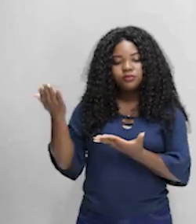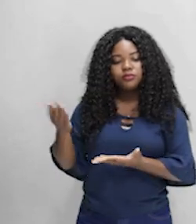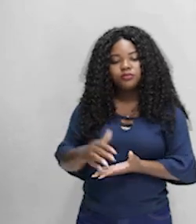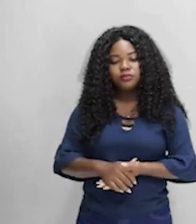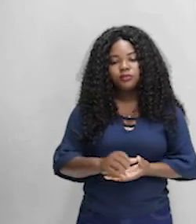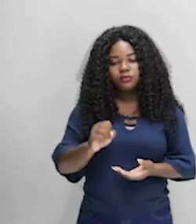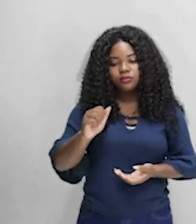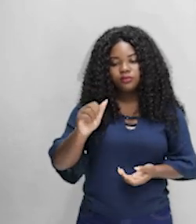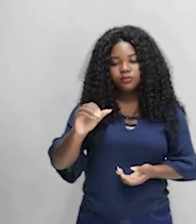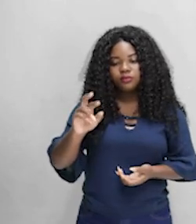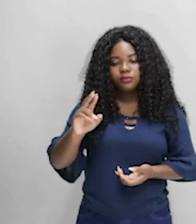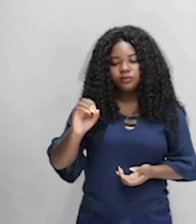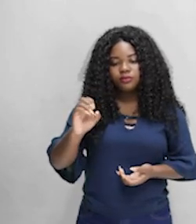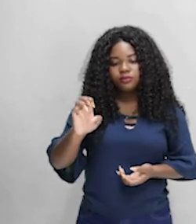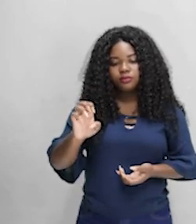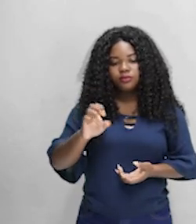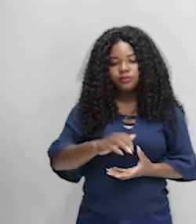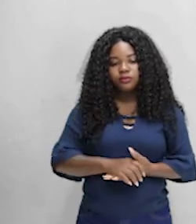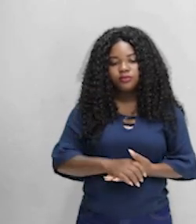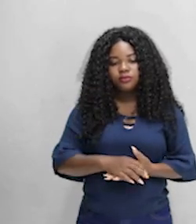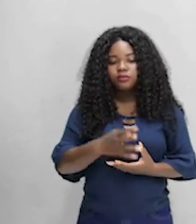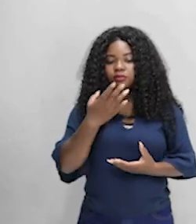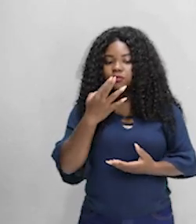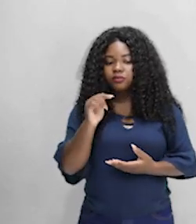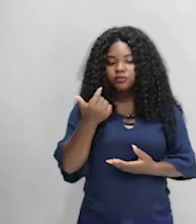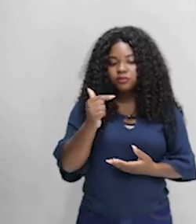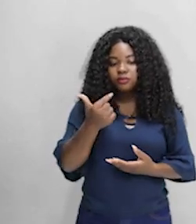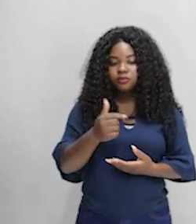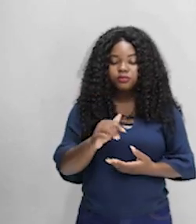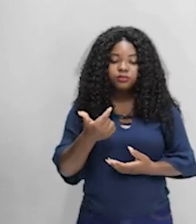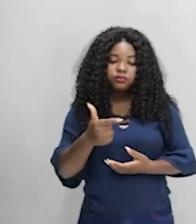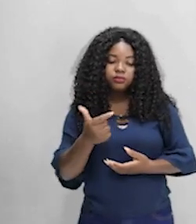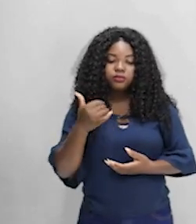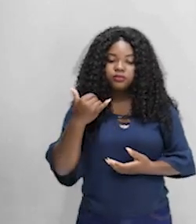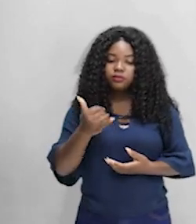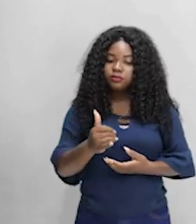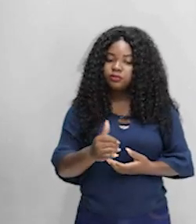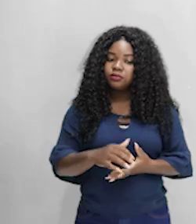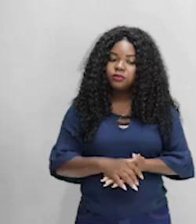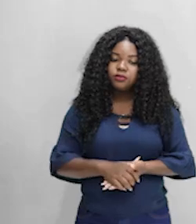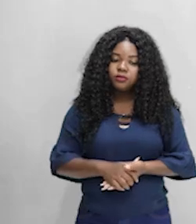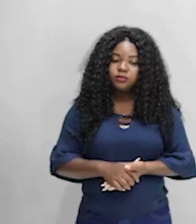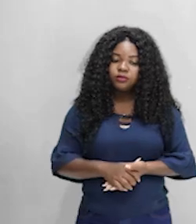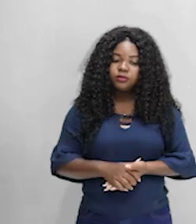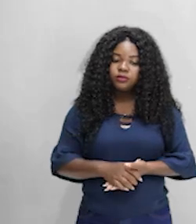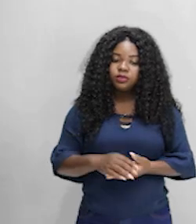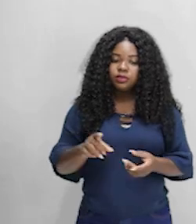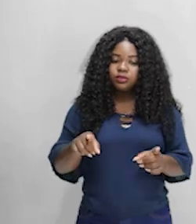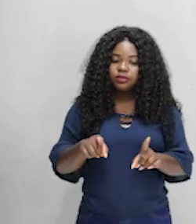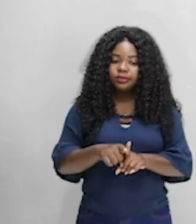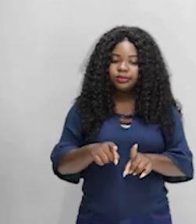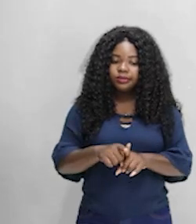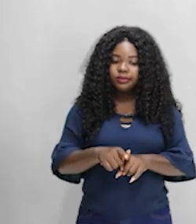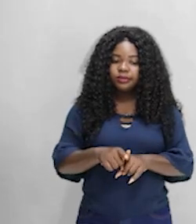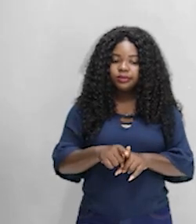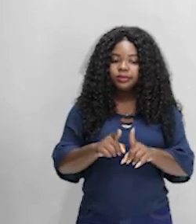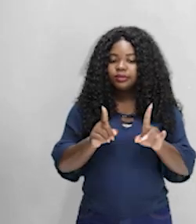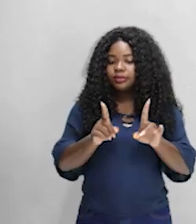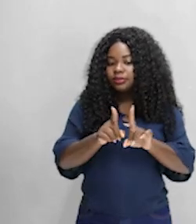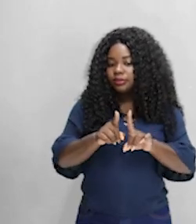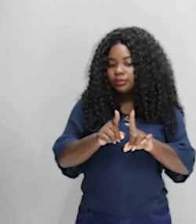a sacarose. Né? É incolor, não conduz corrente elétrica, quer dizer que não conduzir corrente elétrica não é